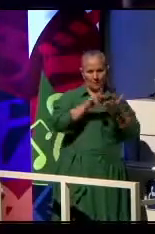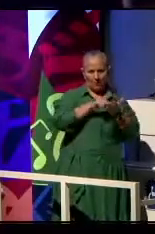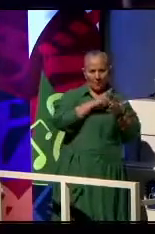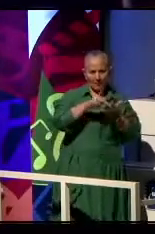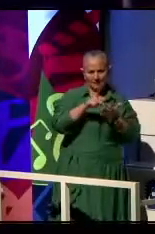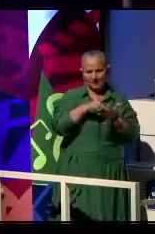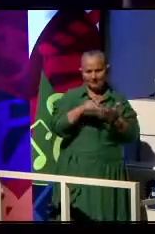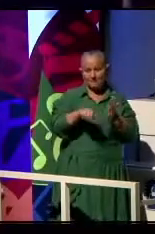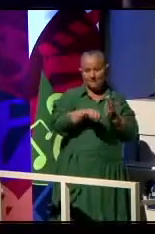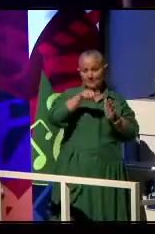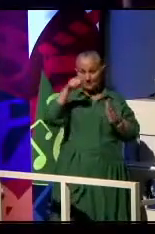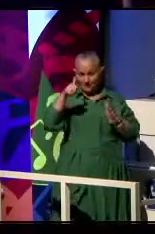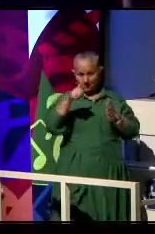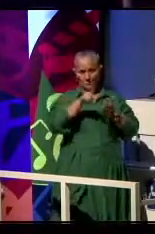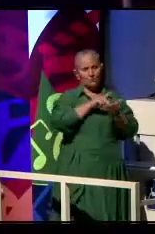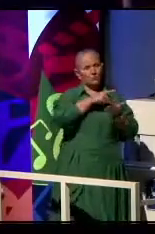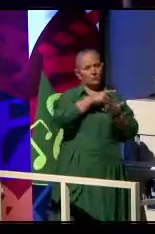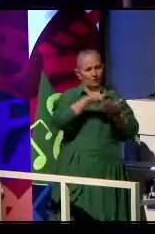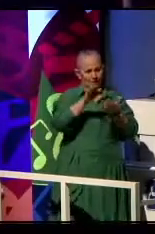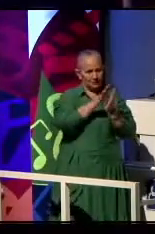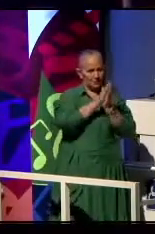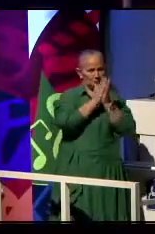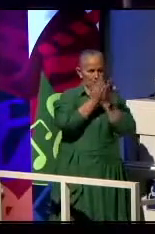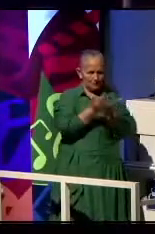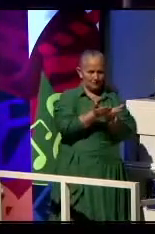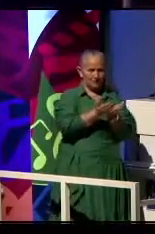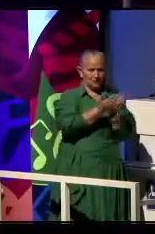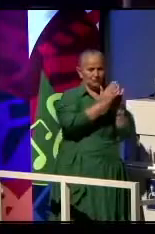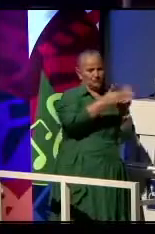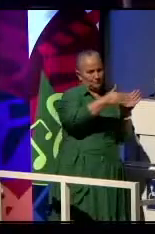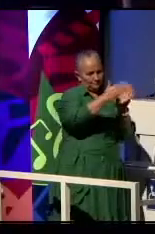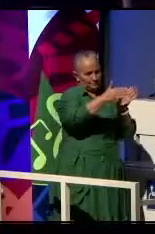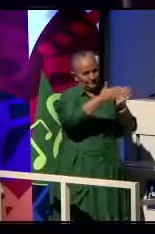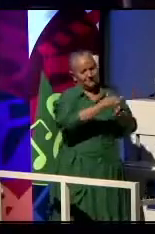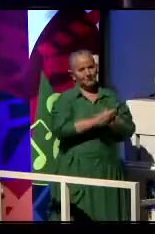pessoas, inclusive, né, deixa eu até mostrar para vocês,